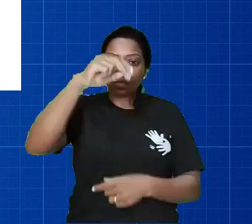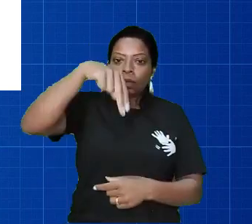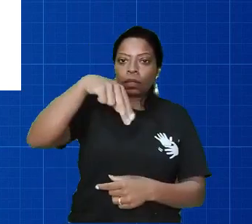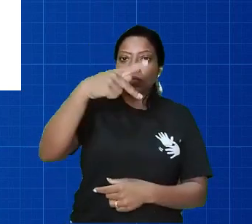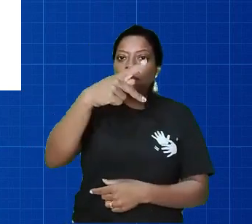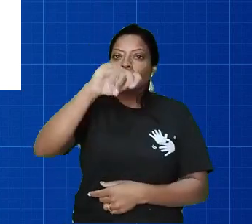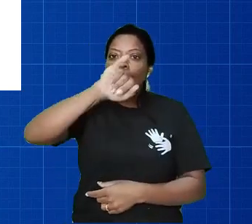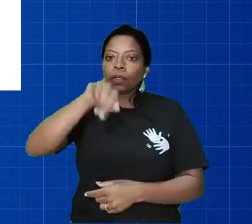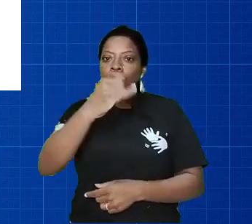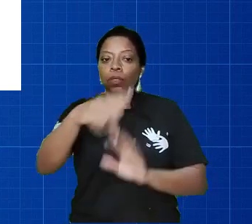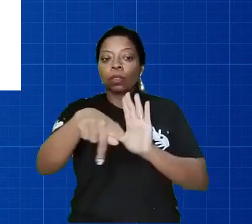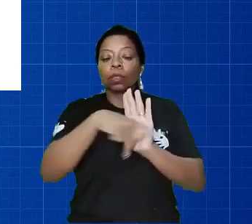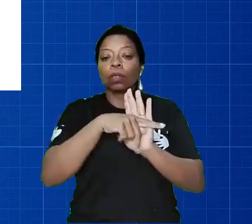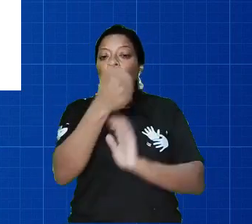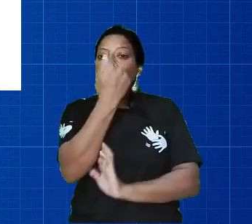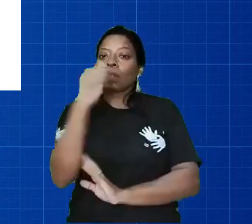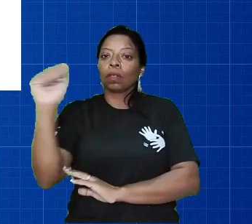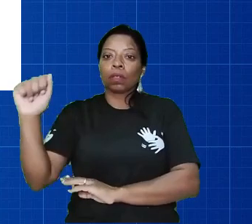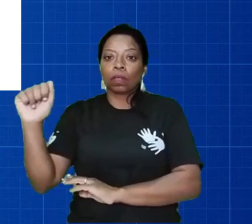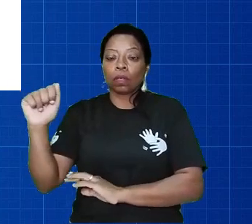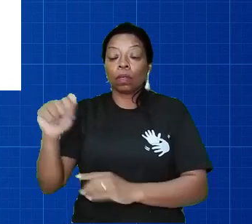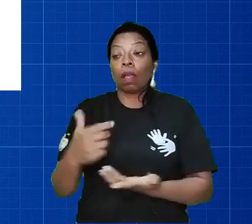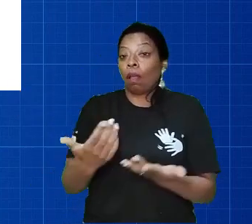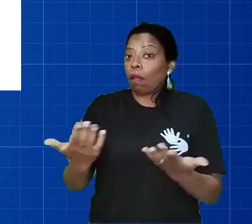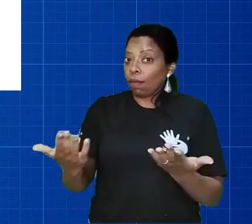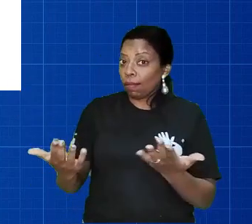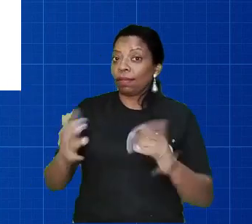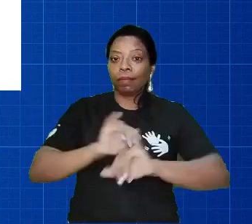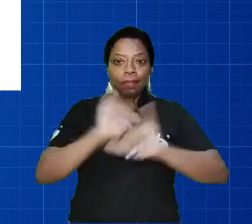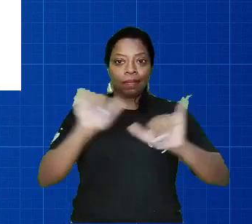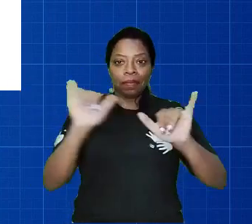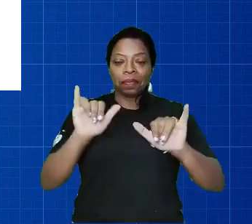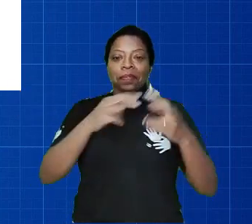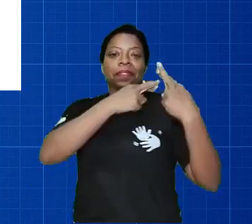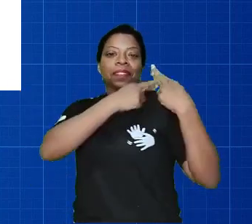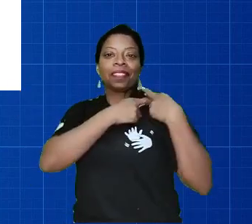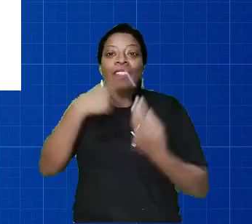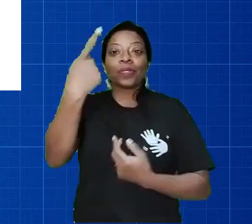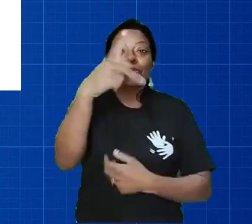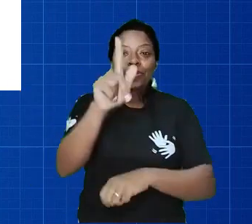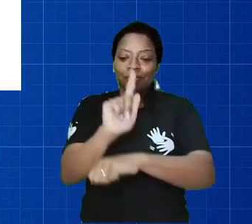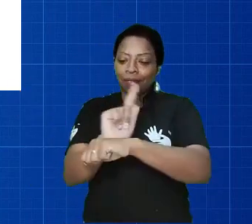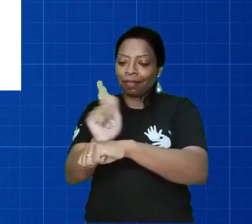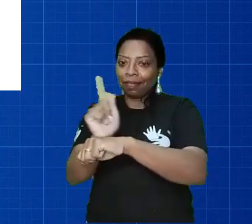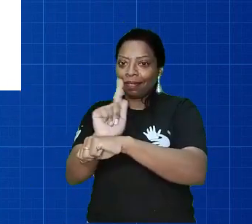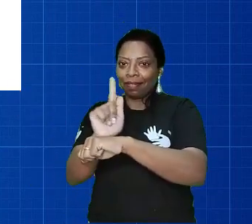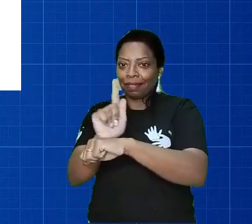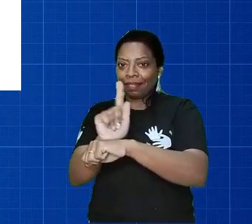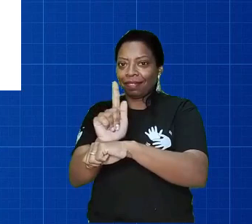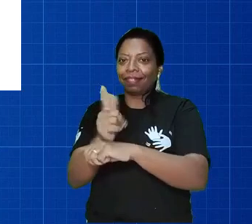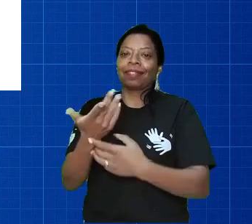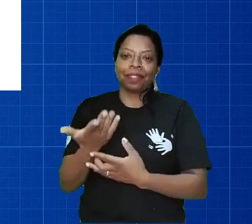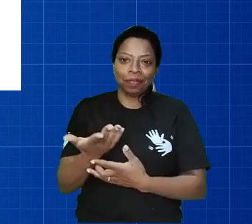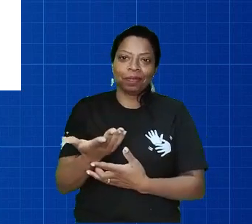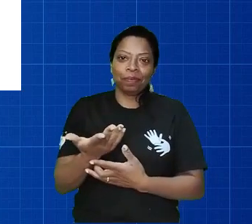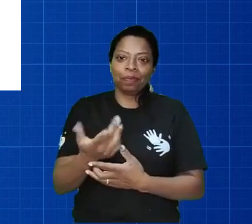PPF. Então, toda informação é responsabilidade do gestor da unidade em colocar lá